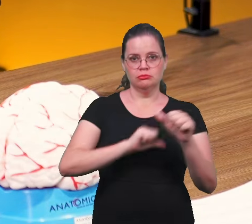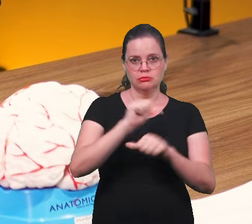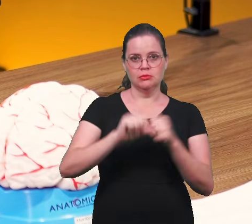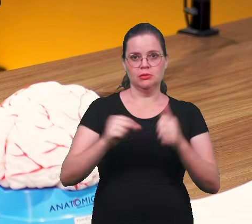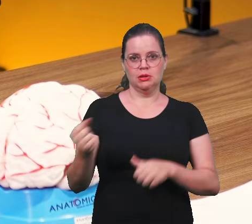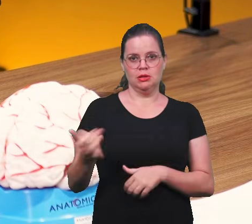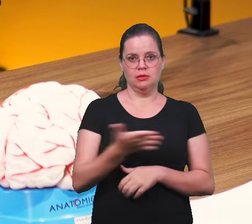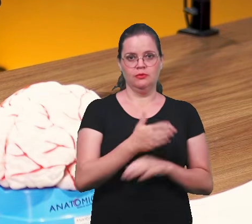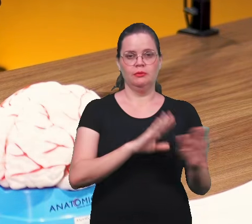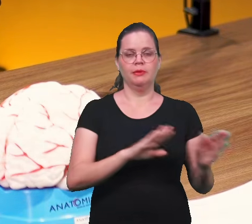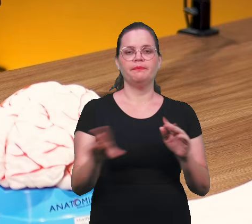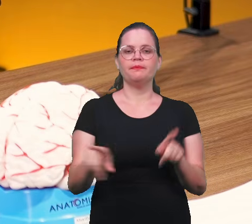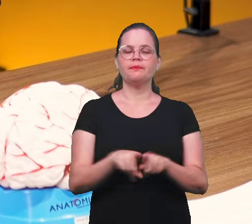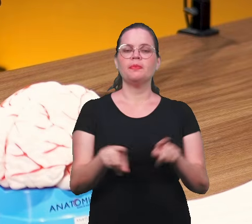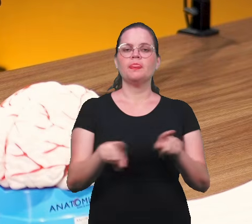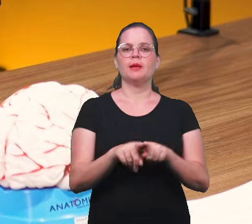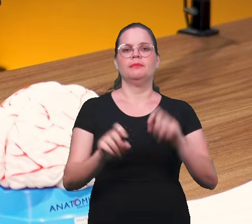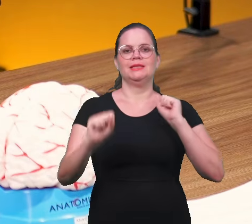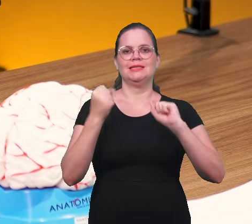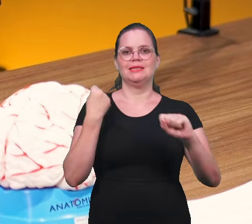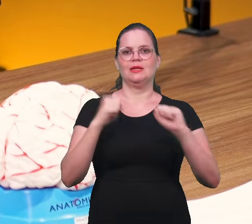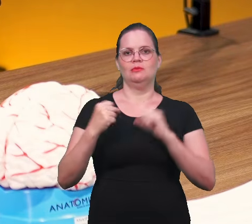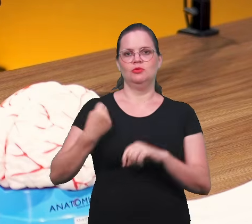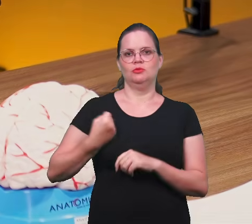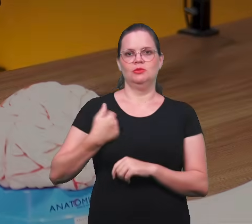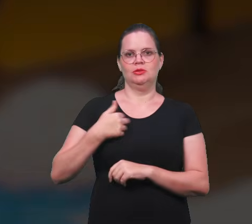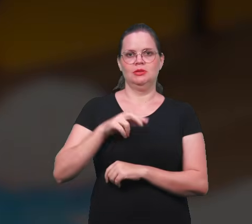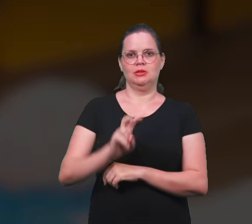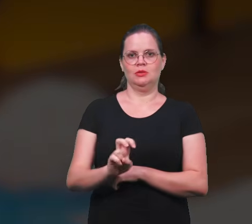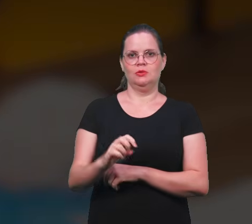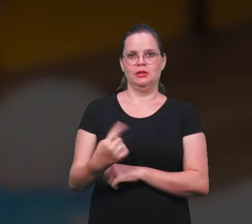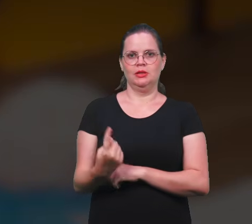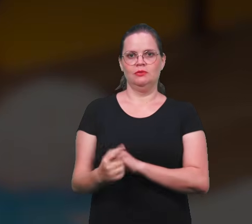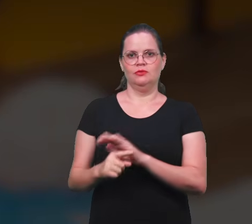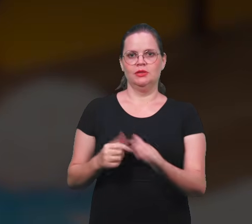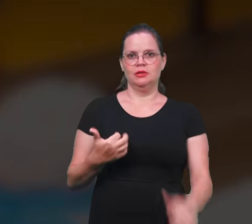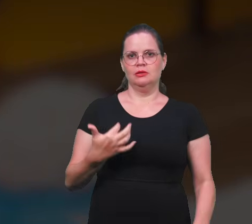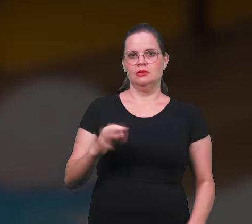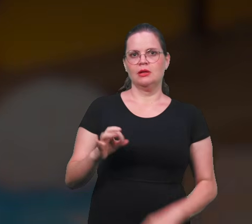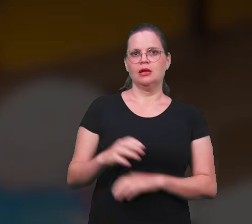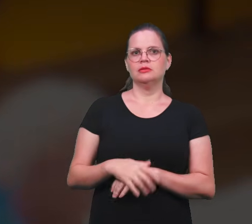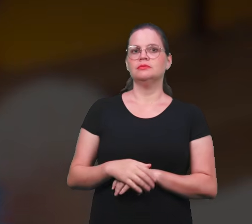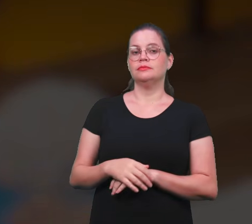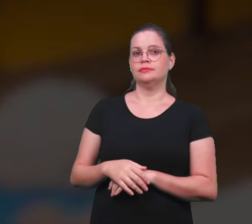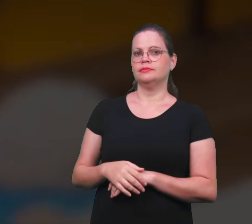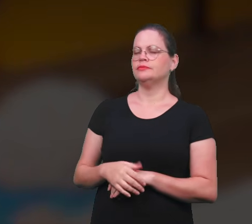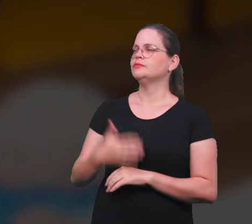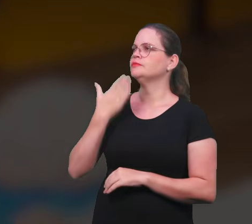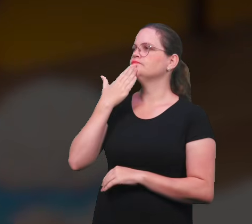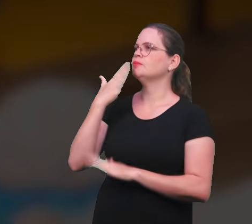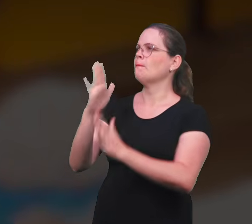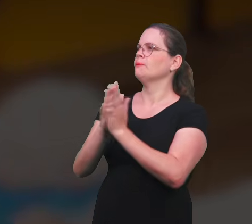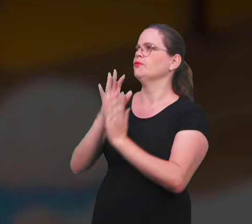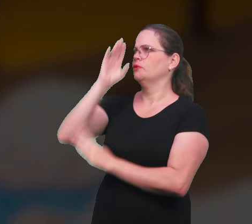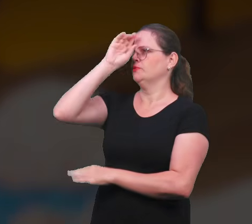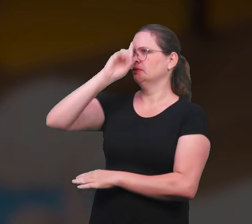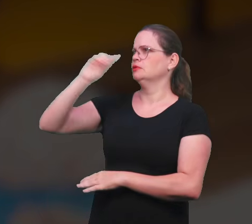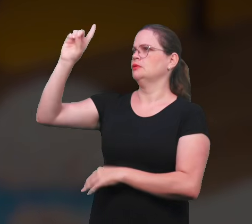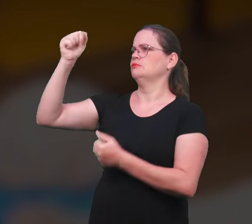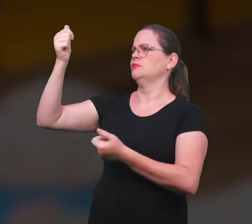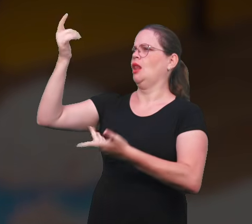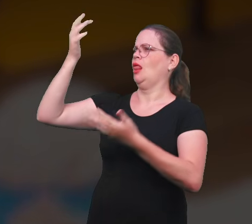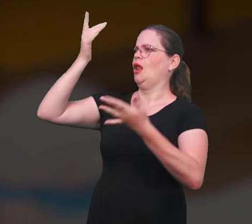Salmo 51, verso 10, diz: cria em mim, ó Deus, um coração puro